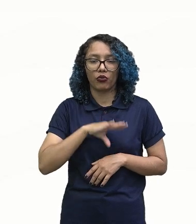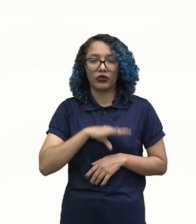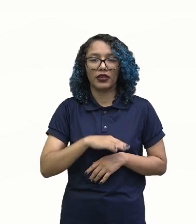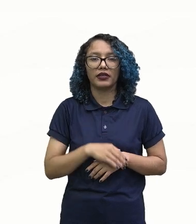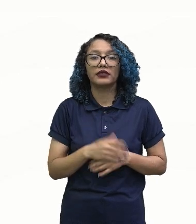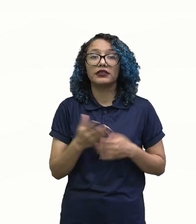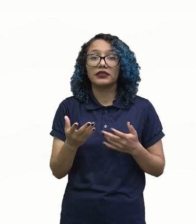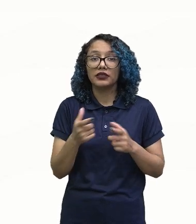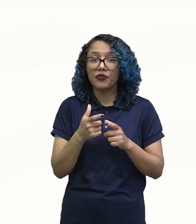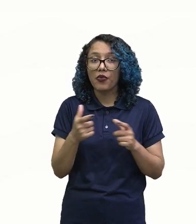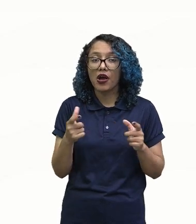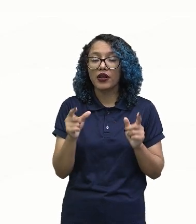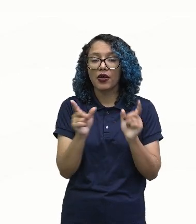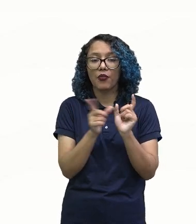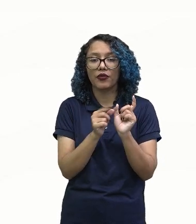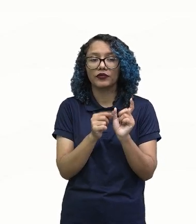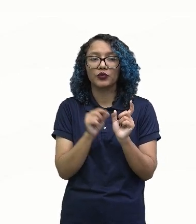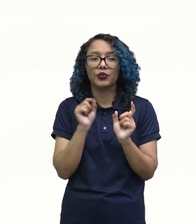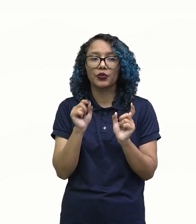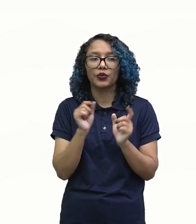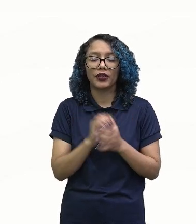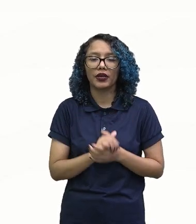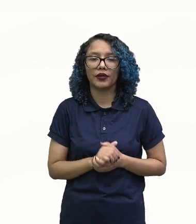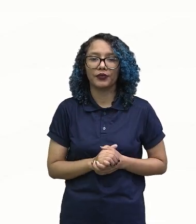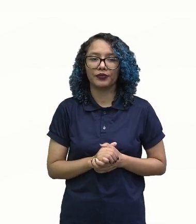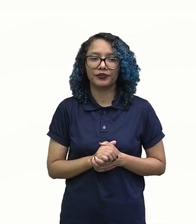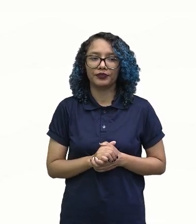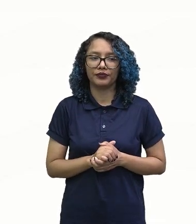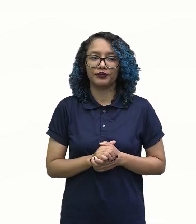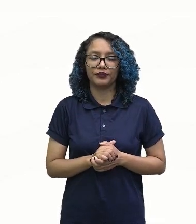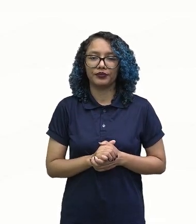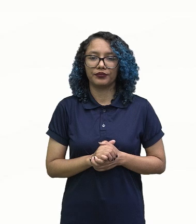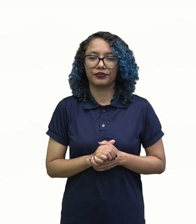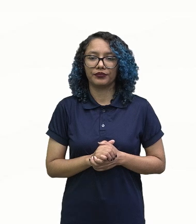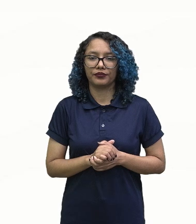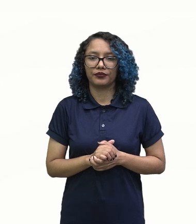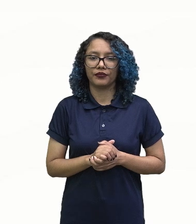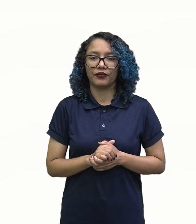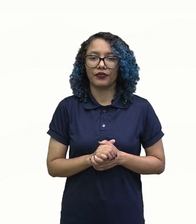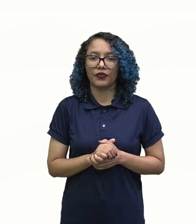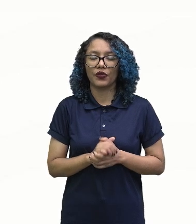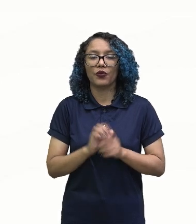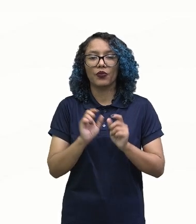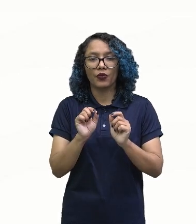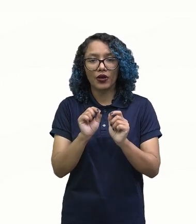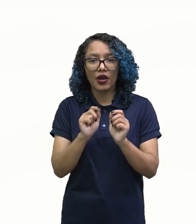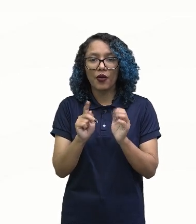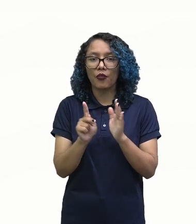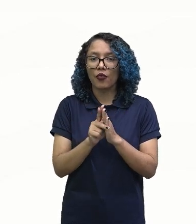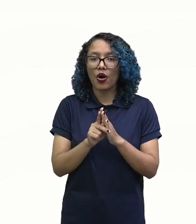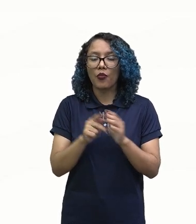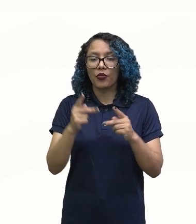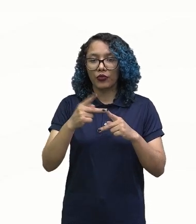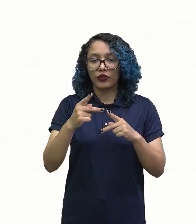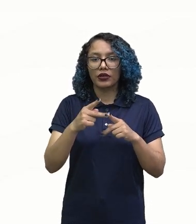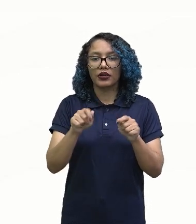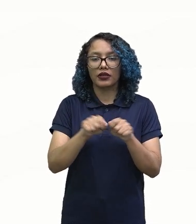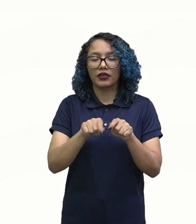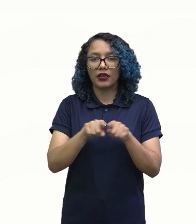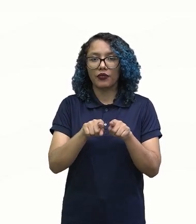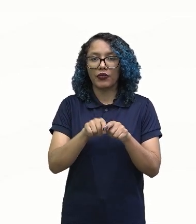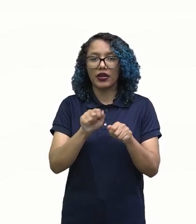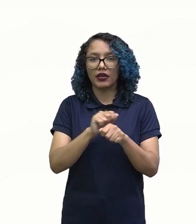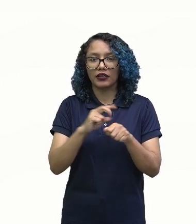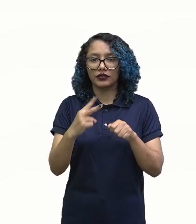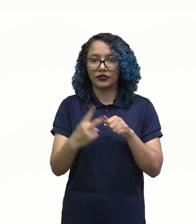dessas palavras, desses prefixos, originam-se de preposições e advérbios, como mencionado anteriormente.